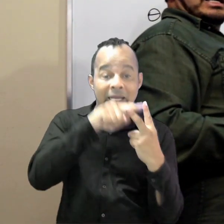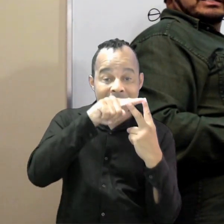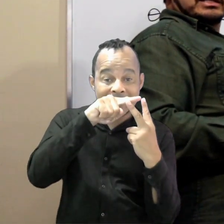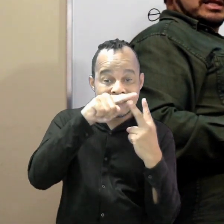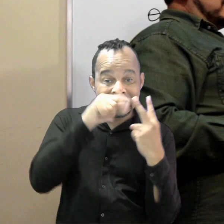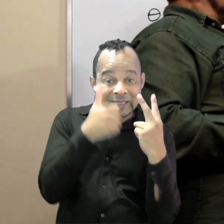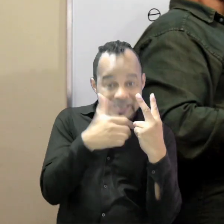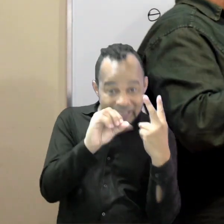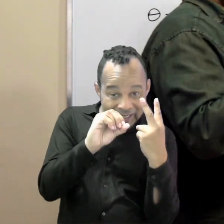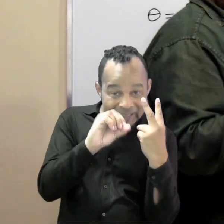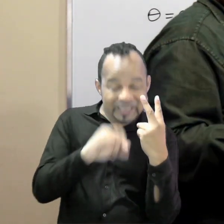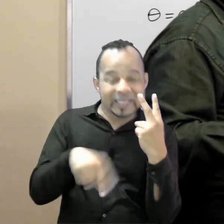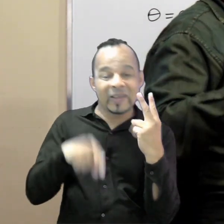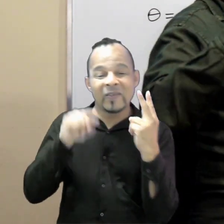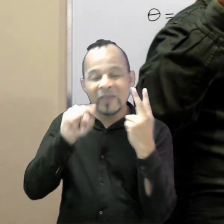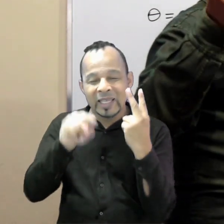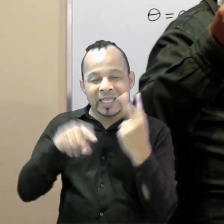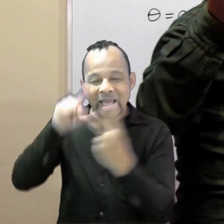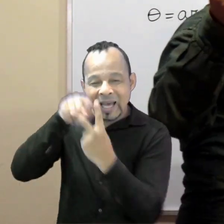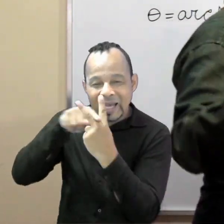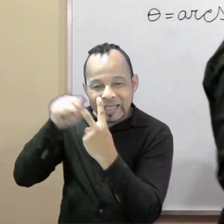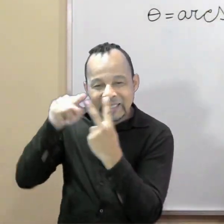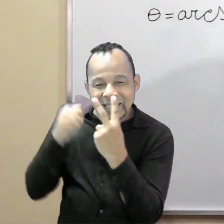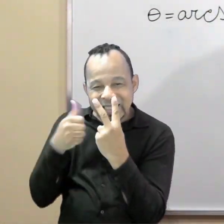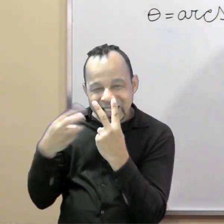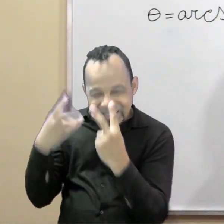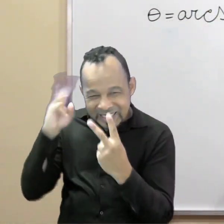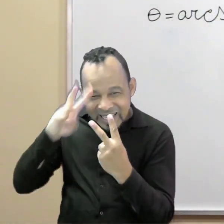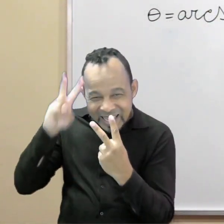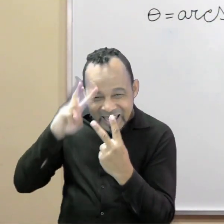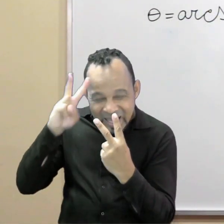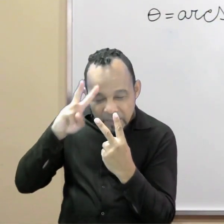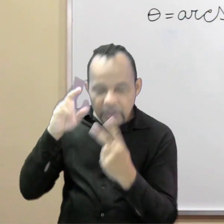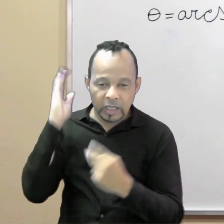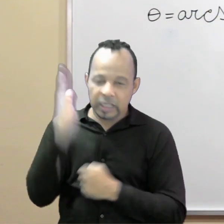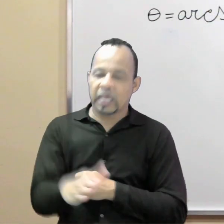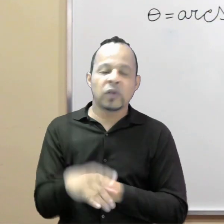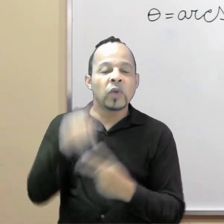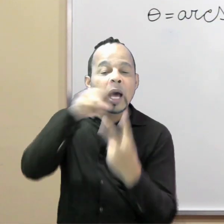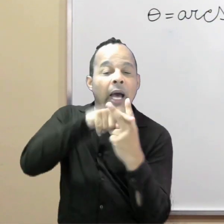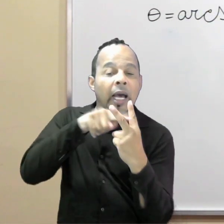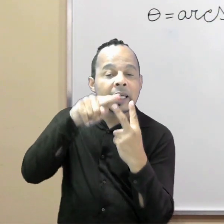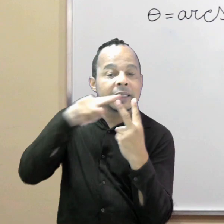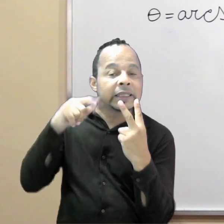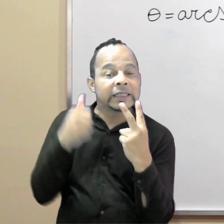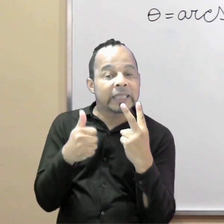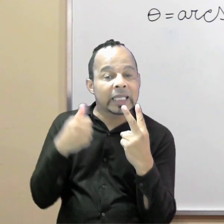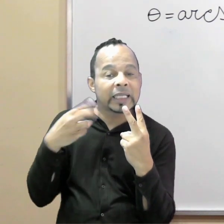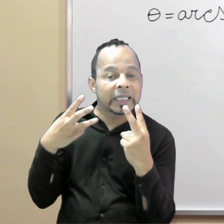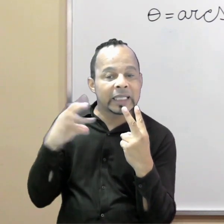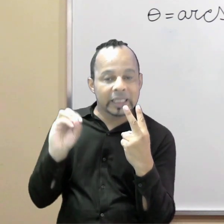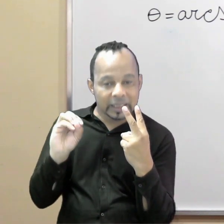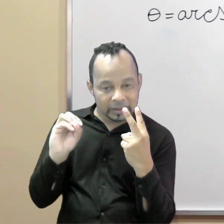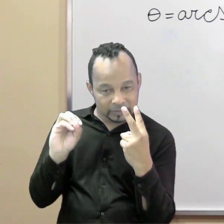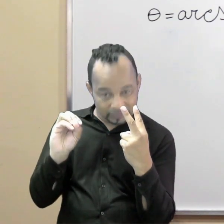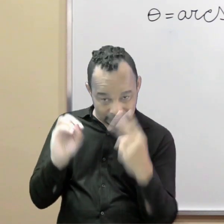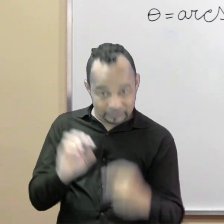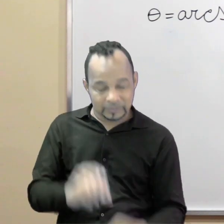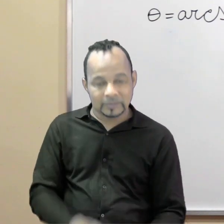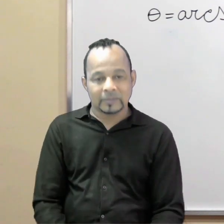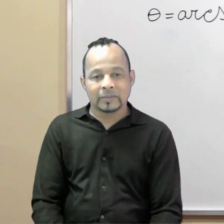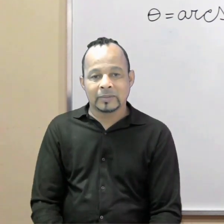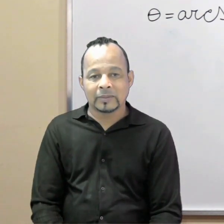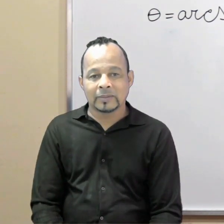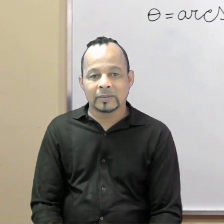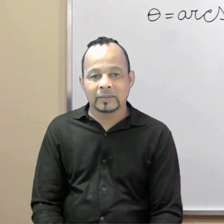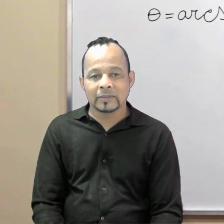vezes raiz de 13, raiz de 130. Vou fazer direto também, tá bom? Só para a gente ganhar um tempinho, senão a